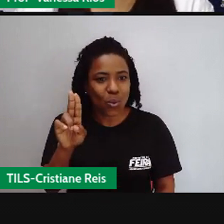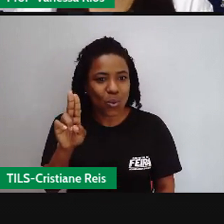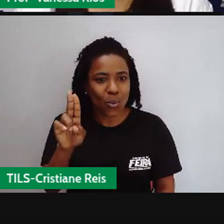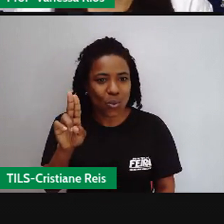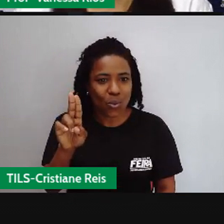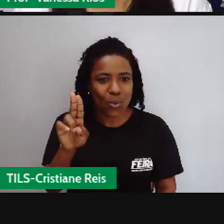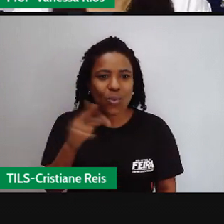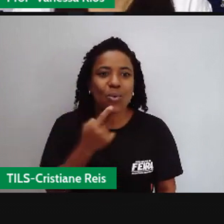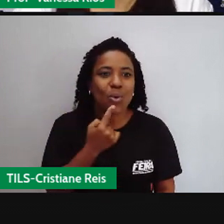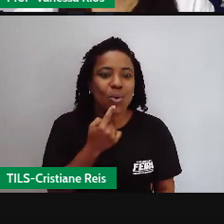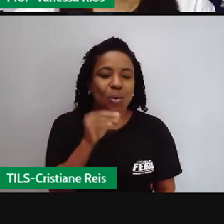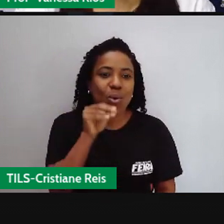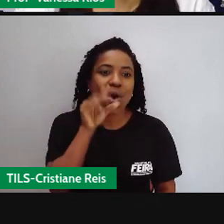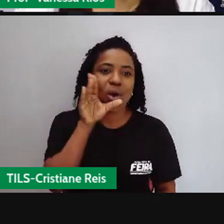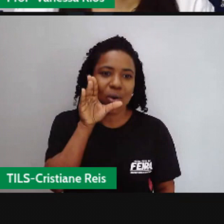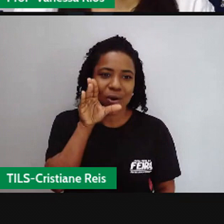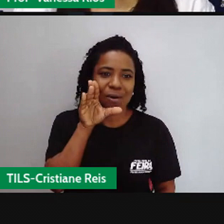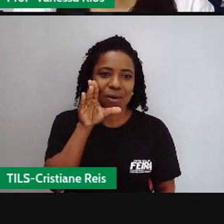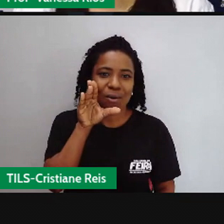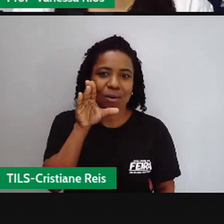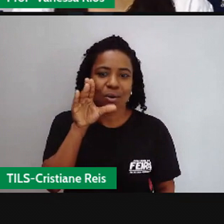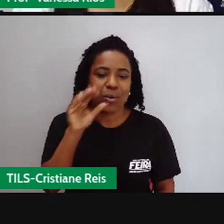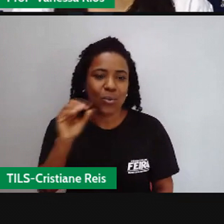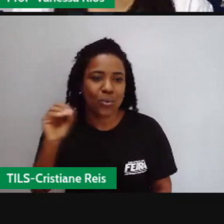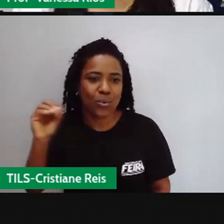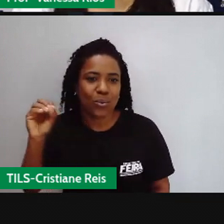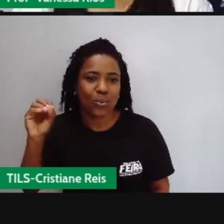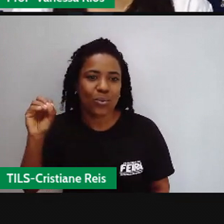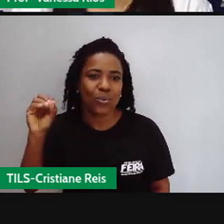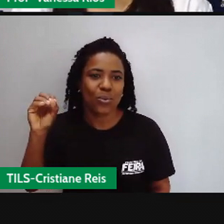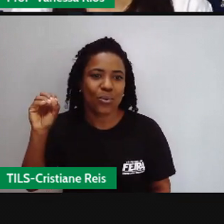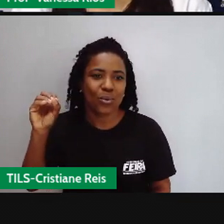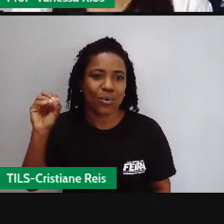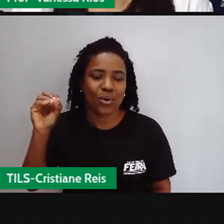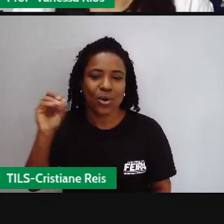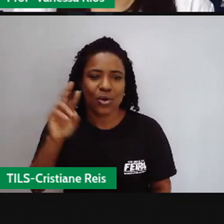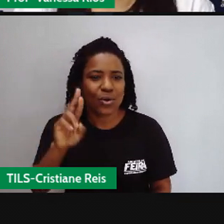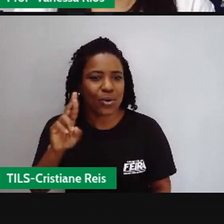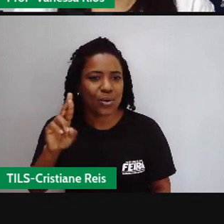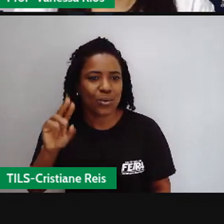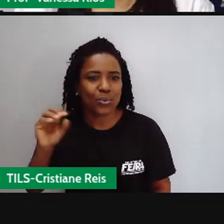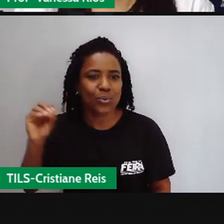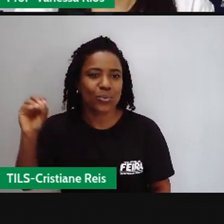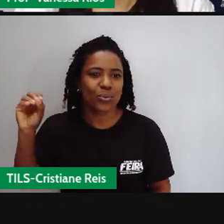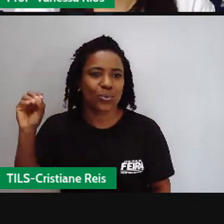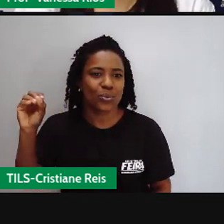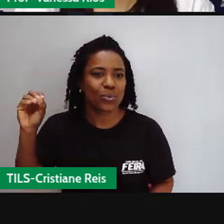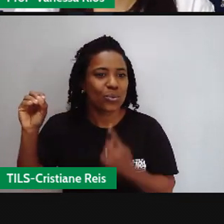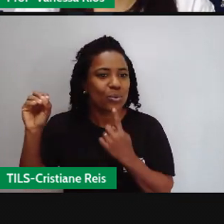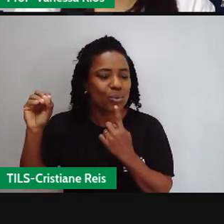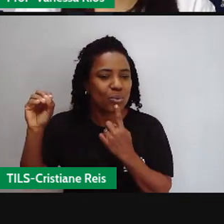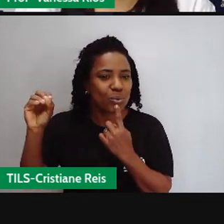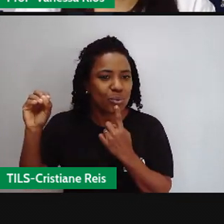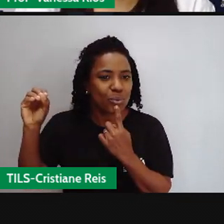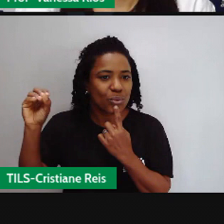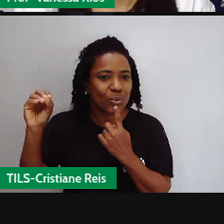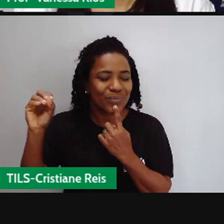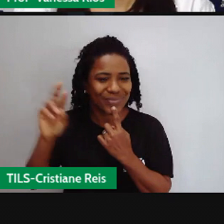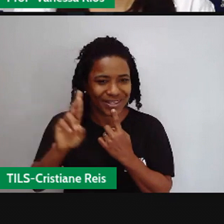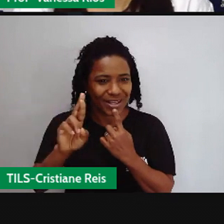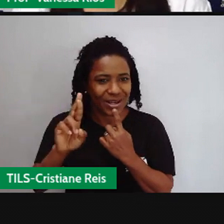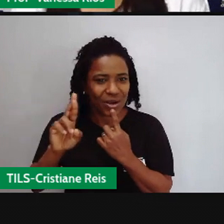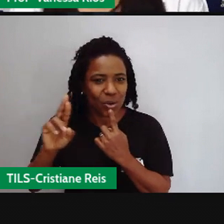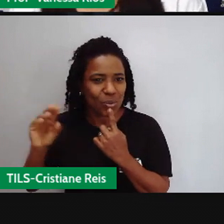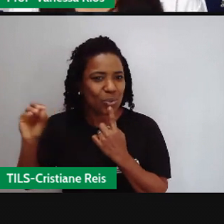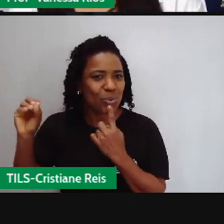aí, está com som de O. Mas o Ró, ó, touro. A sílaba Ró